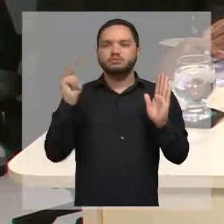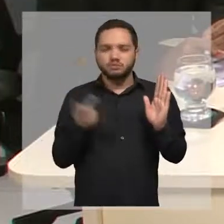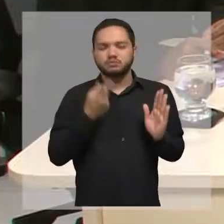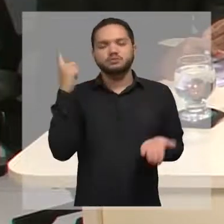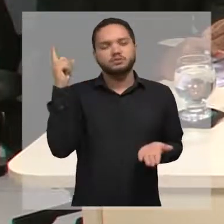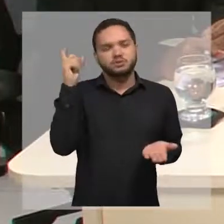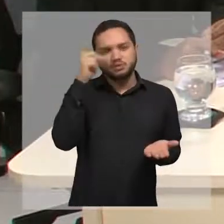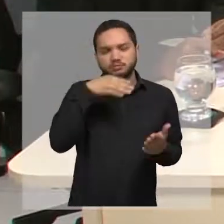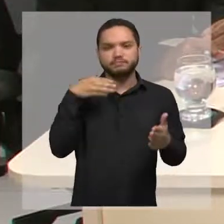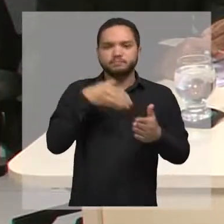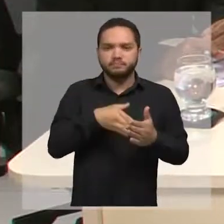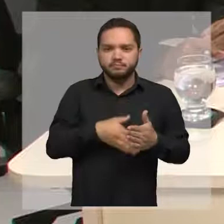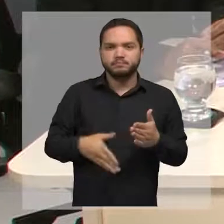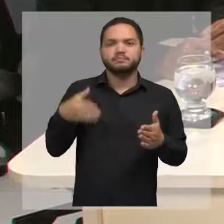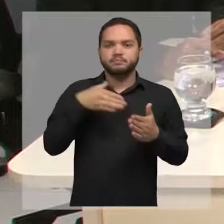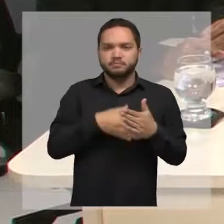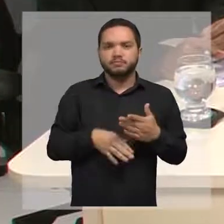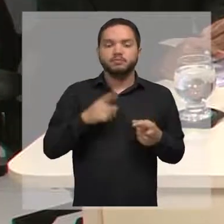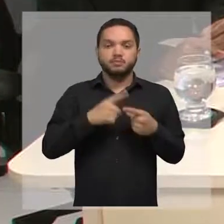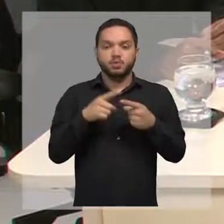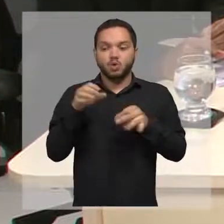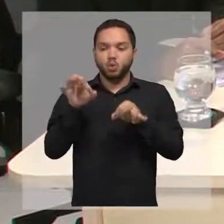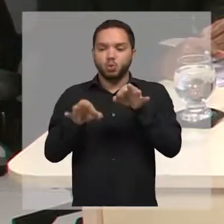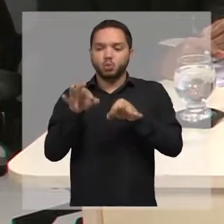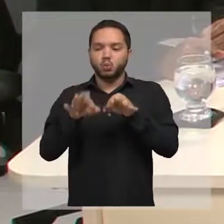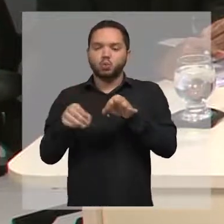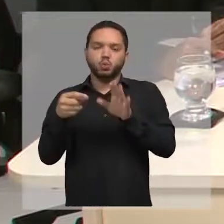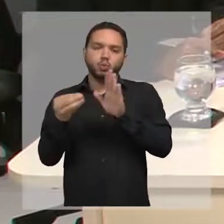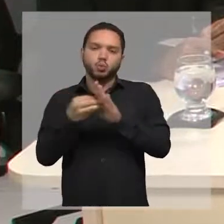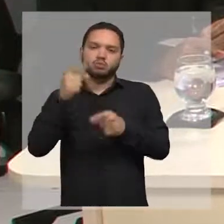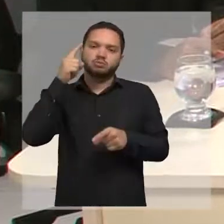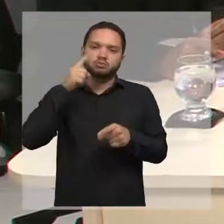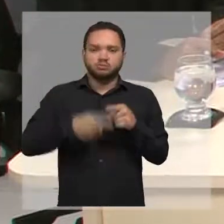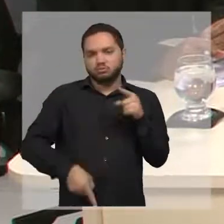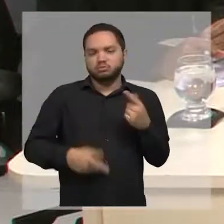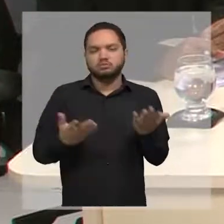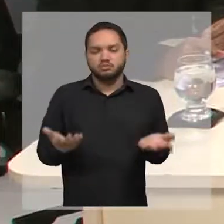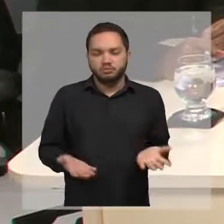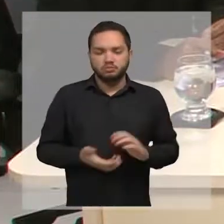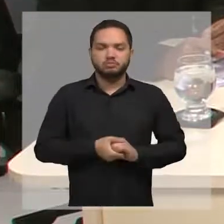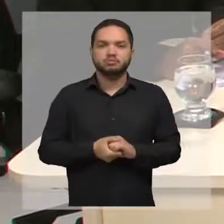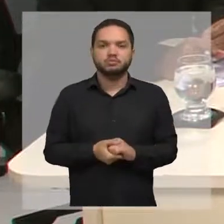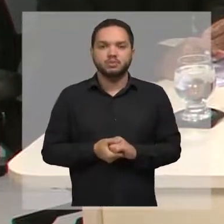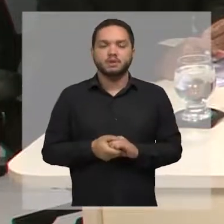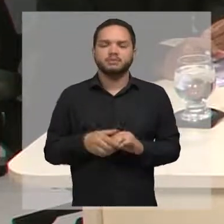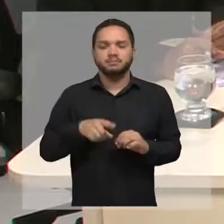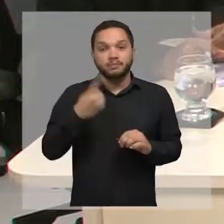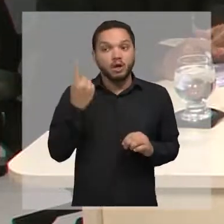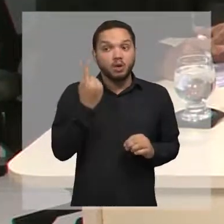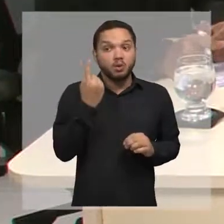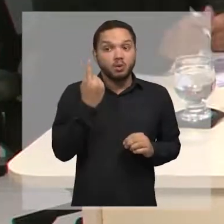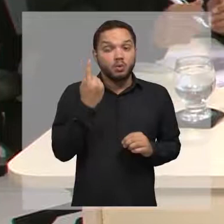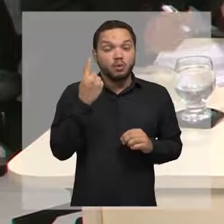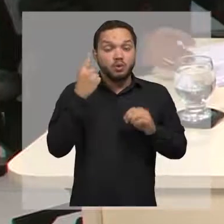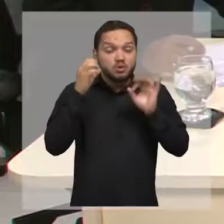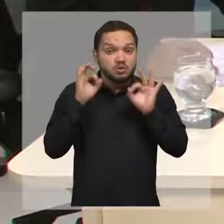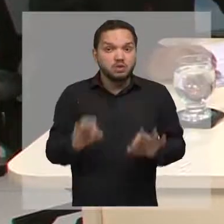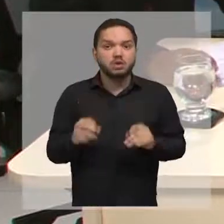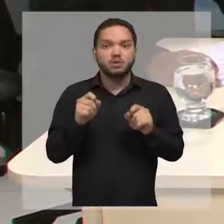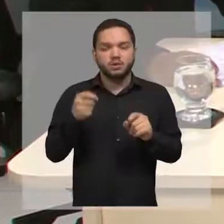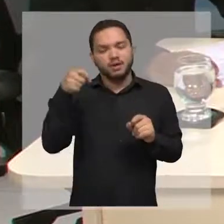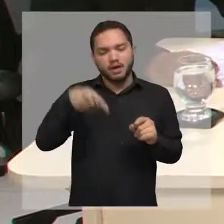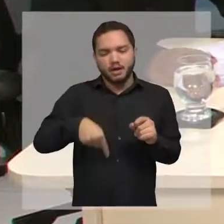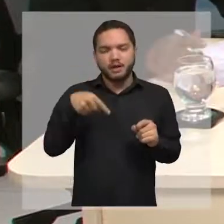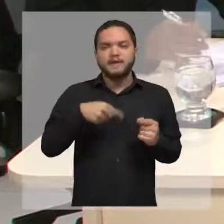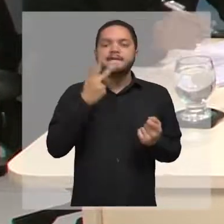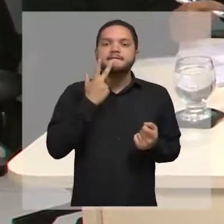porque existe parâmetros jurídicos que impedem de que isso aconteça. Mas uma coisa é certa, hoje,